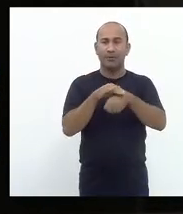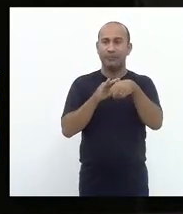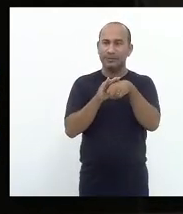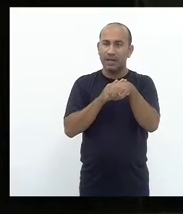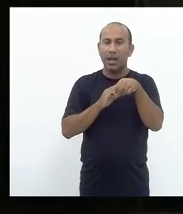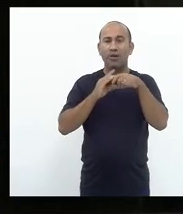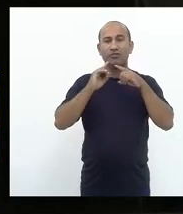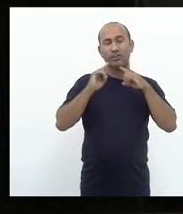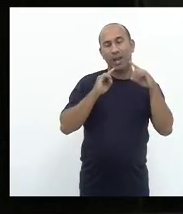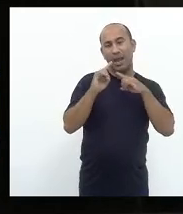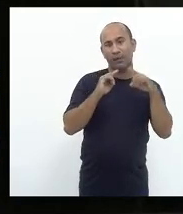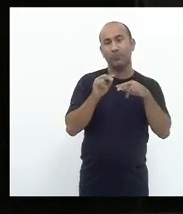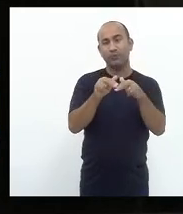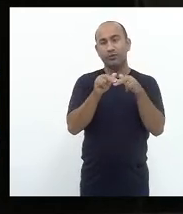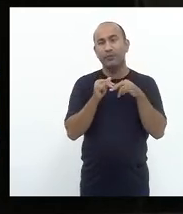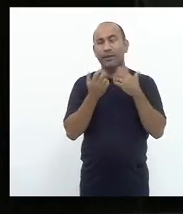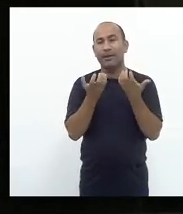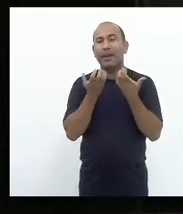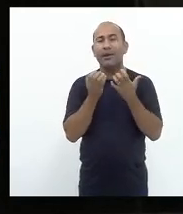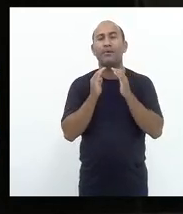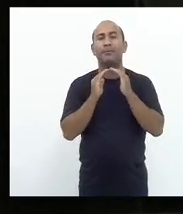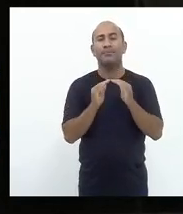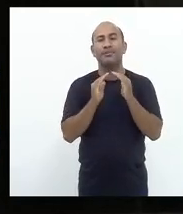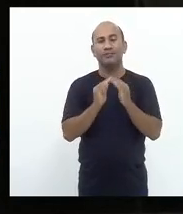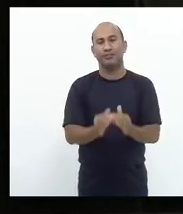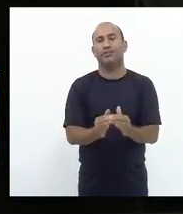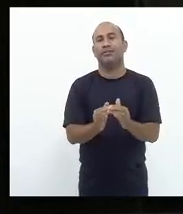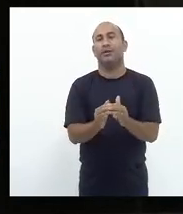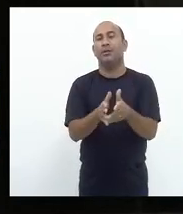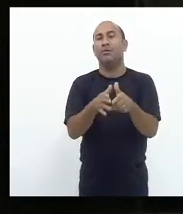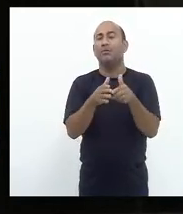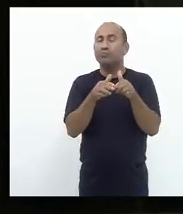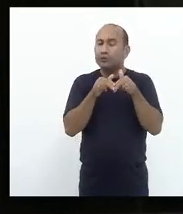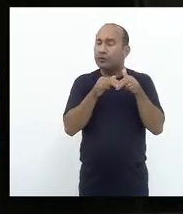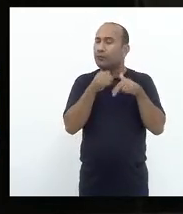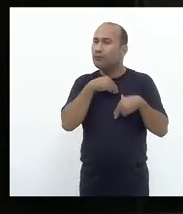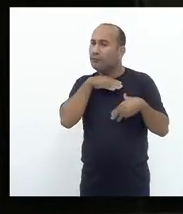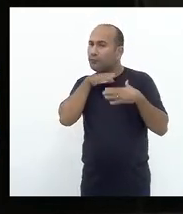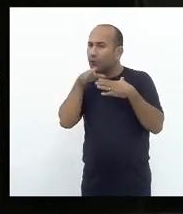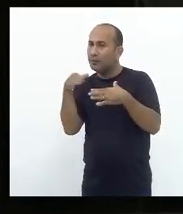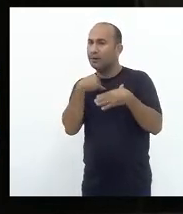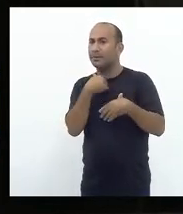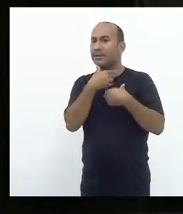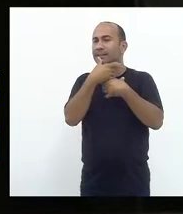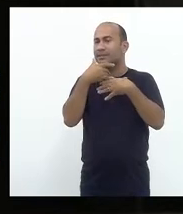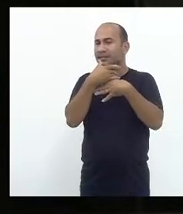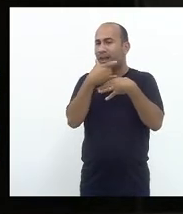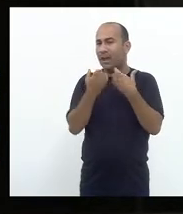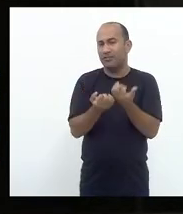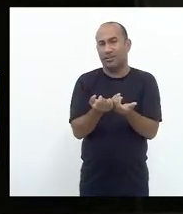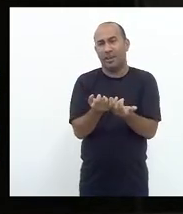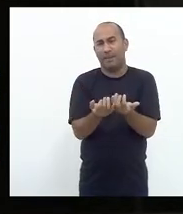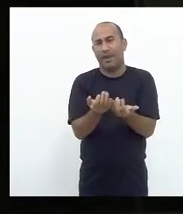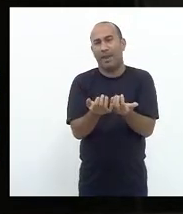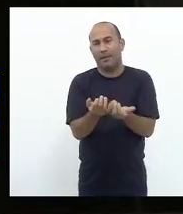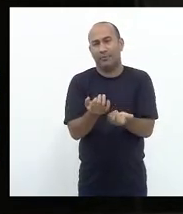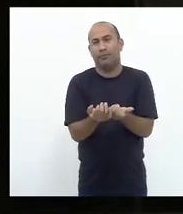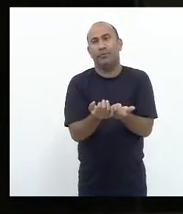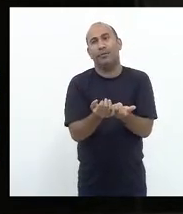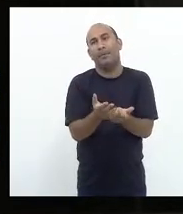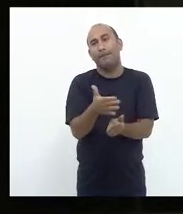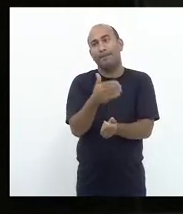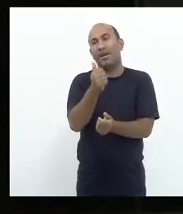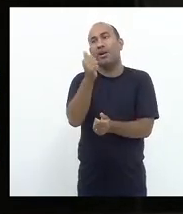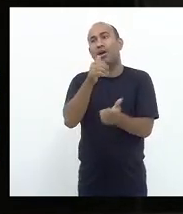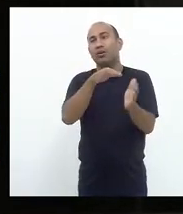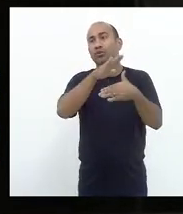recursos. Então, eu queria pedir ao governador Cláudio Castro que fosse na minha cidade, a cidade de Queimados, melhor,